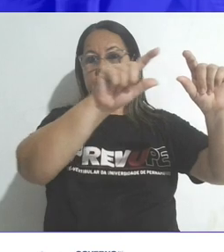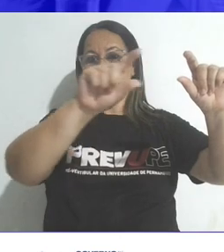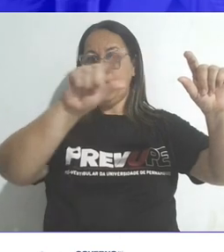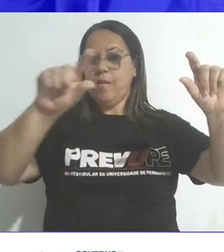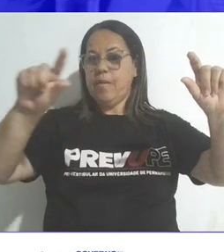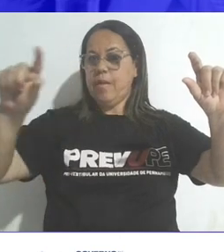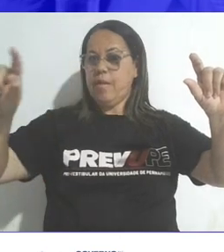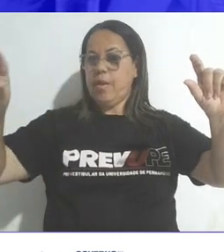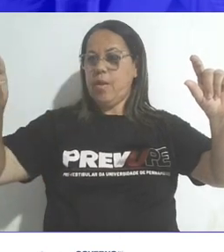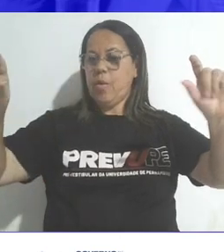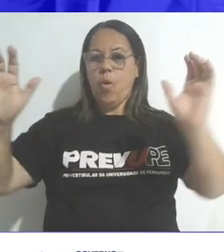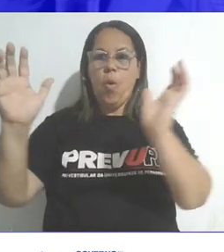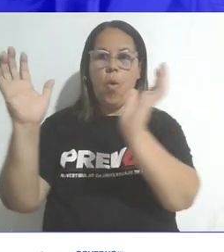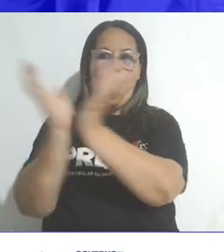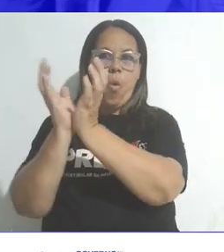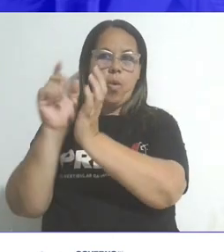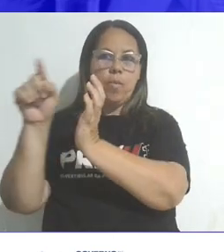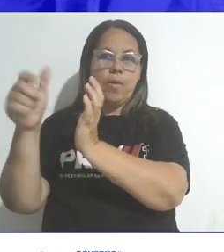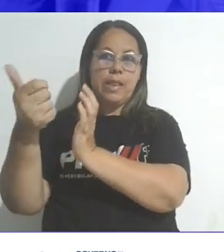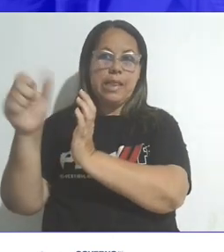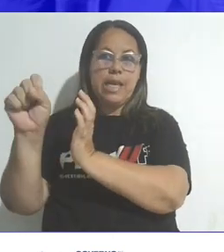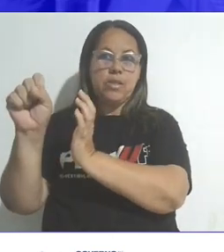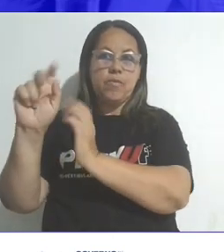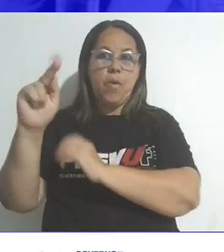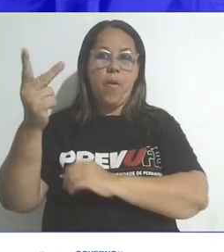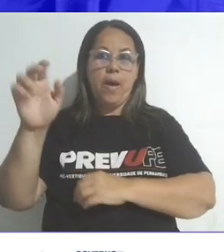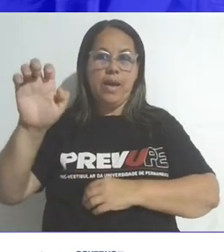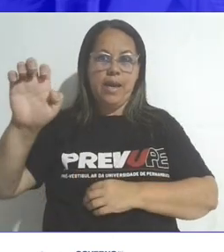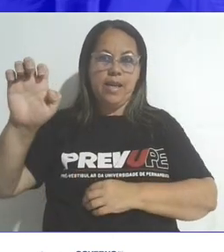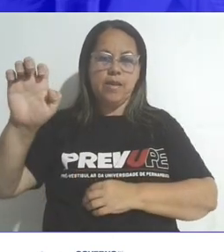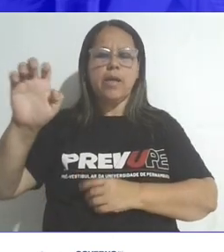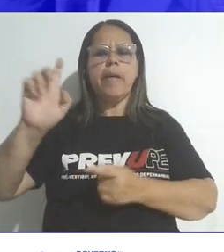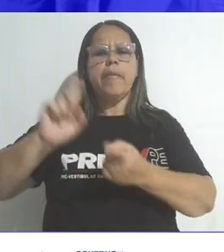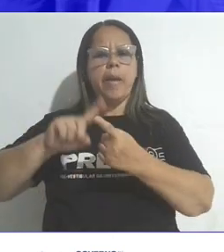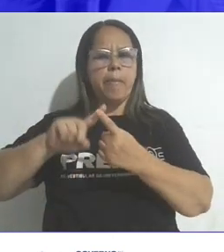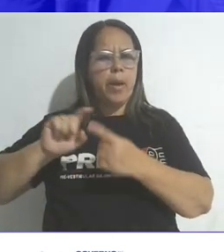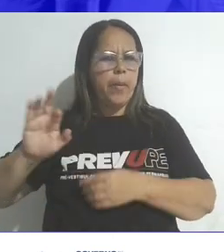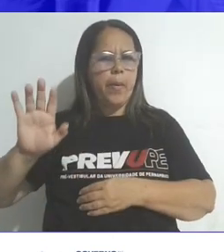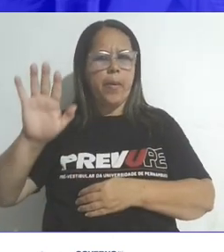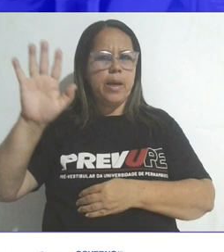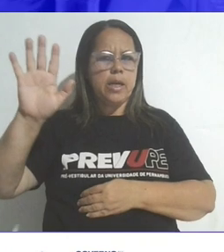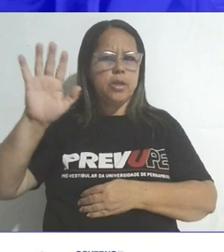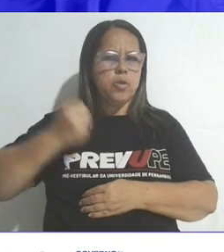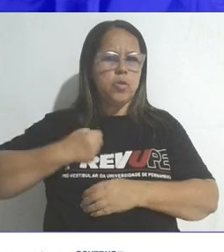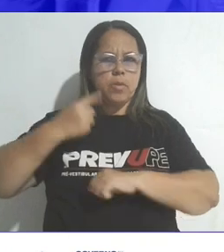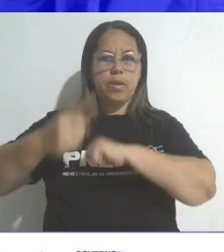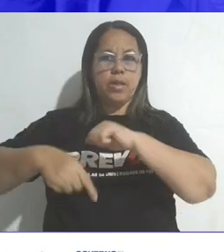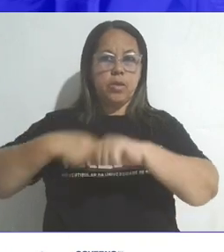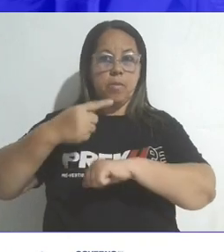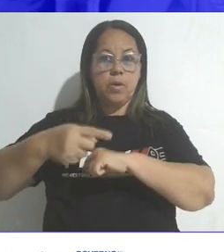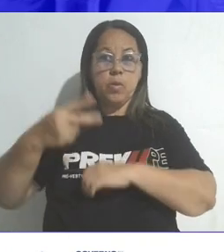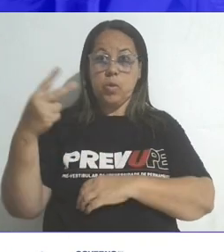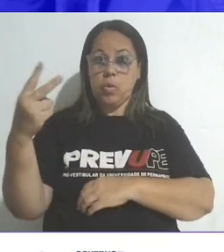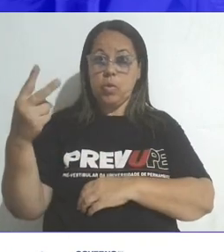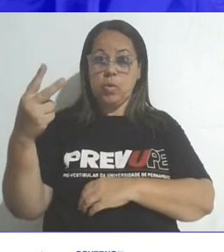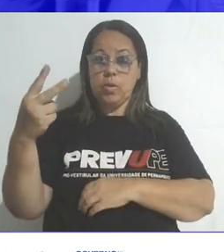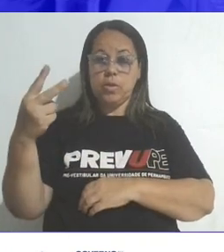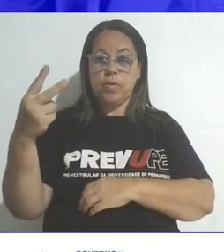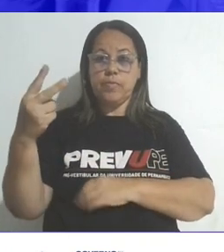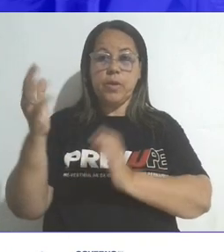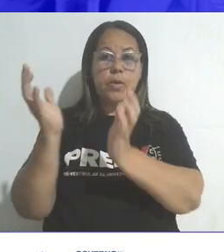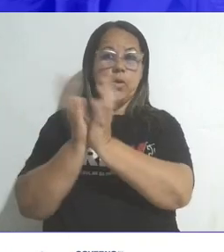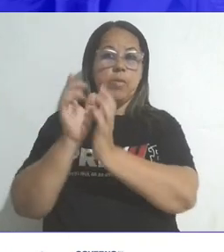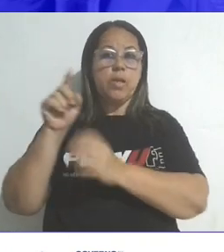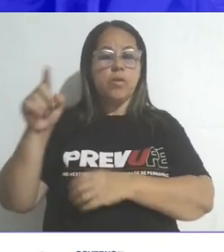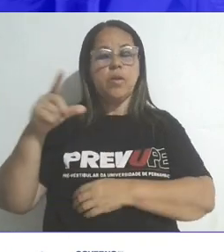grupo, o 18, fica o hélio, que é também um gás com número atômico 2. No grupo 18